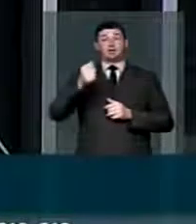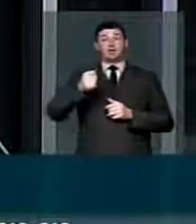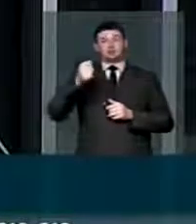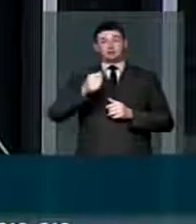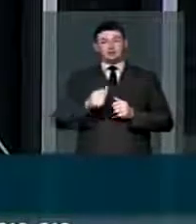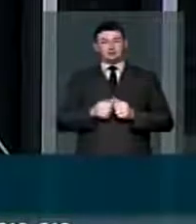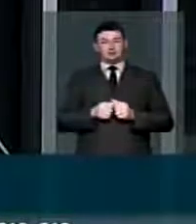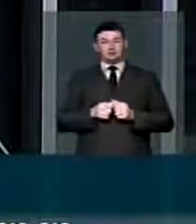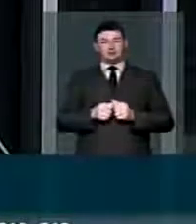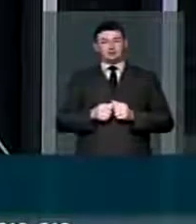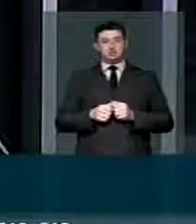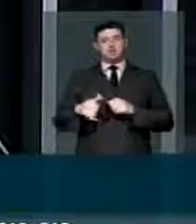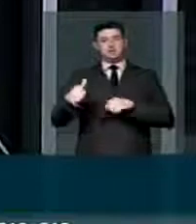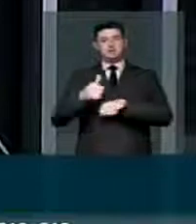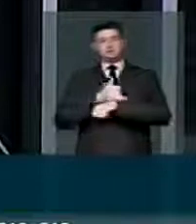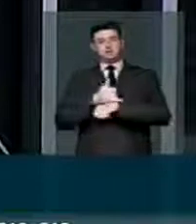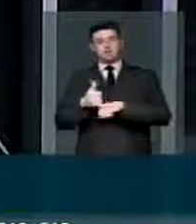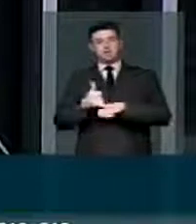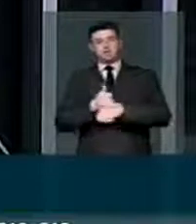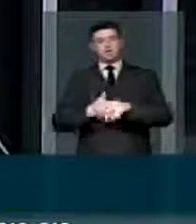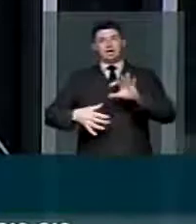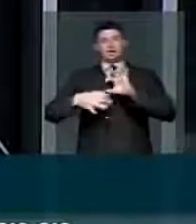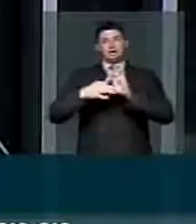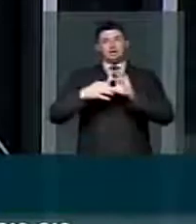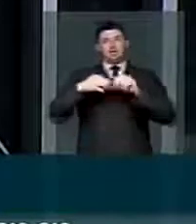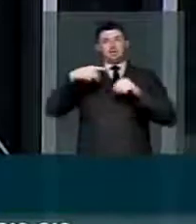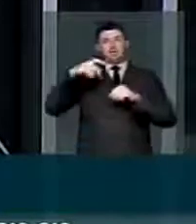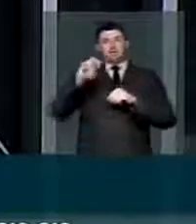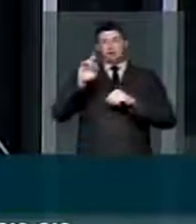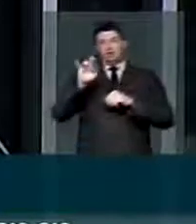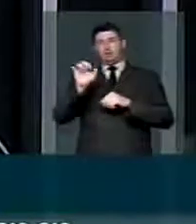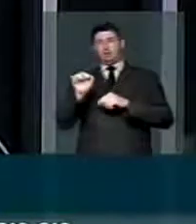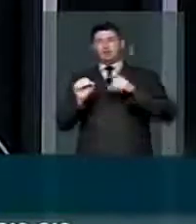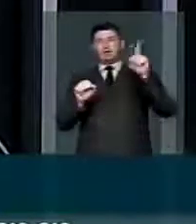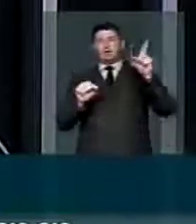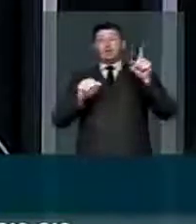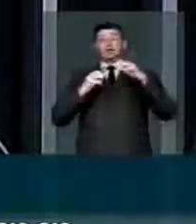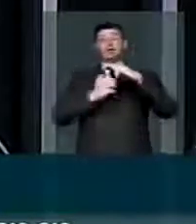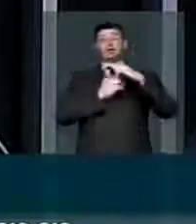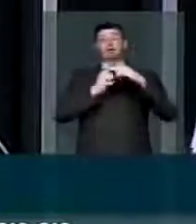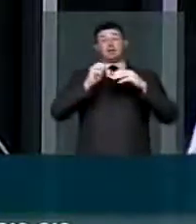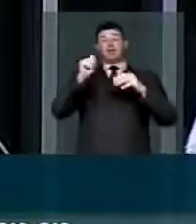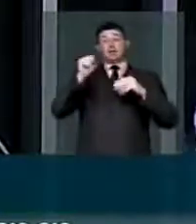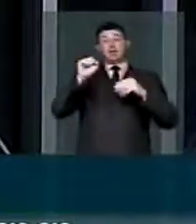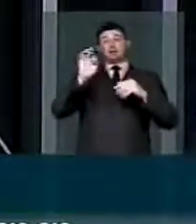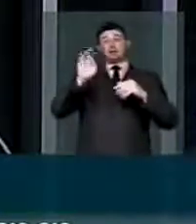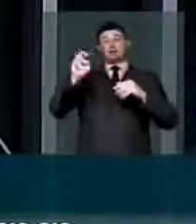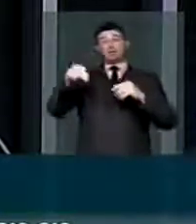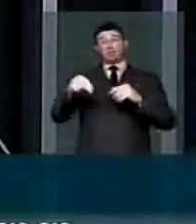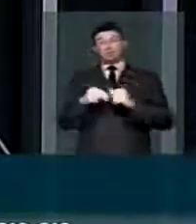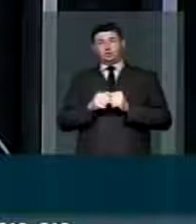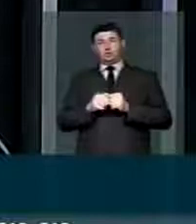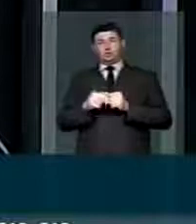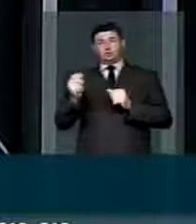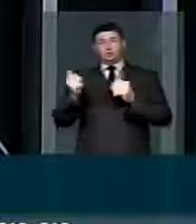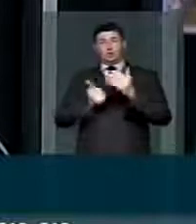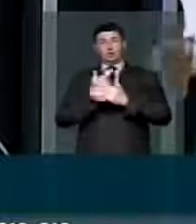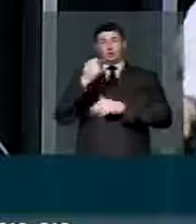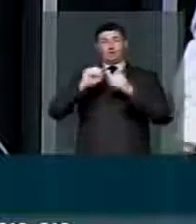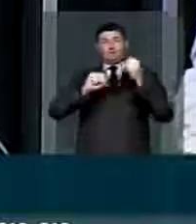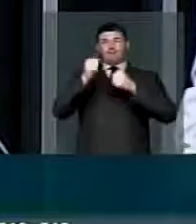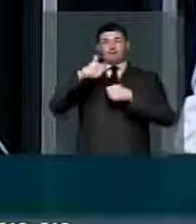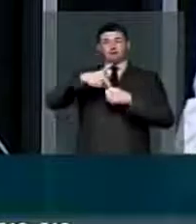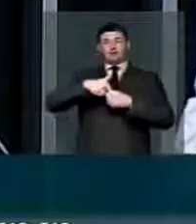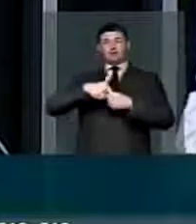associação estratégica entre a Petrobras e a empresa Astra na compra da